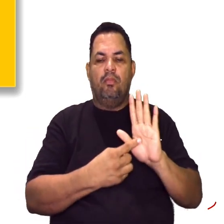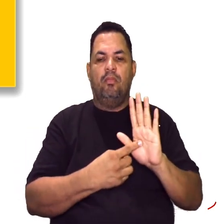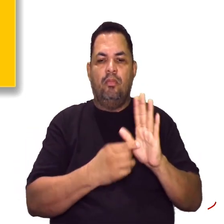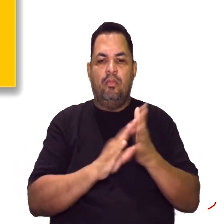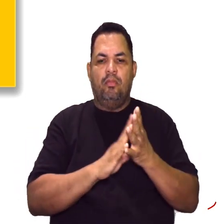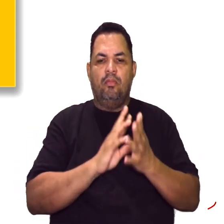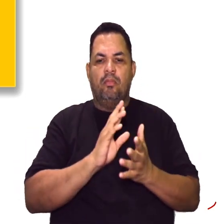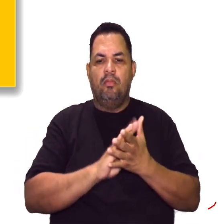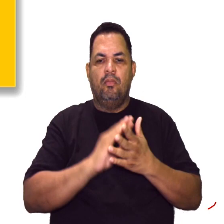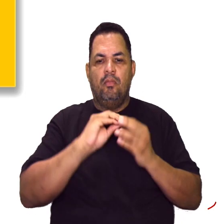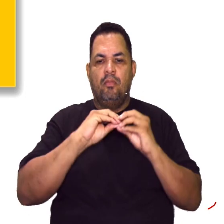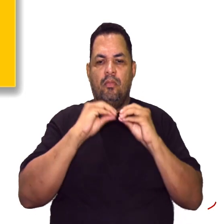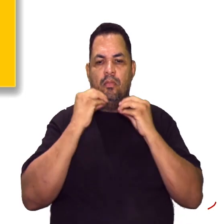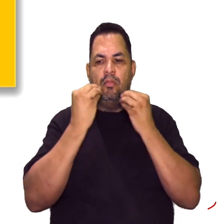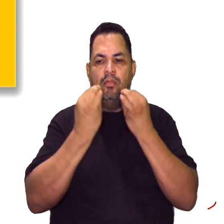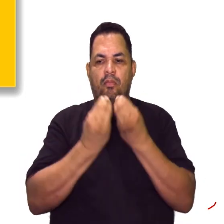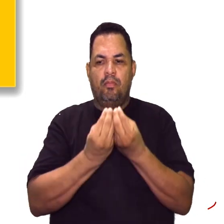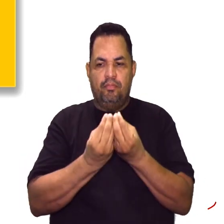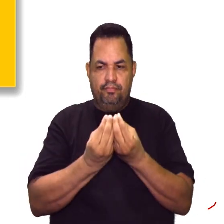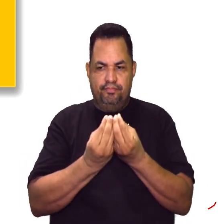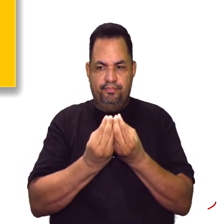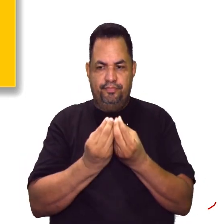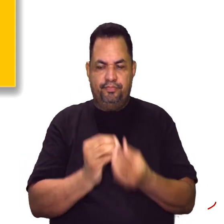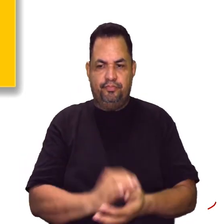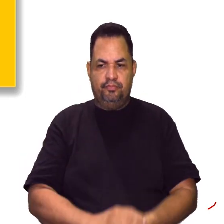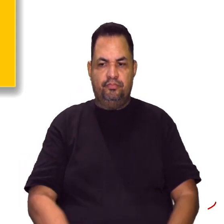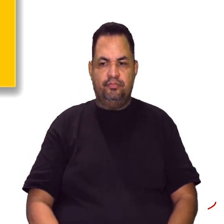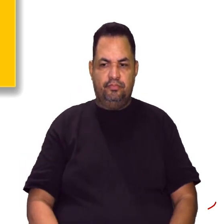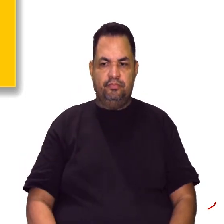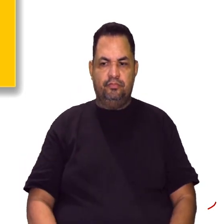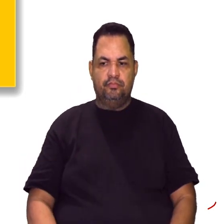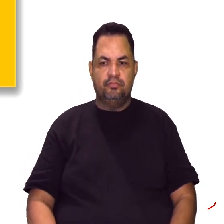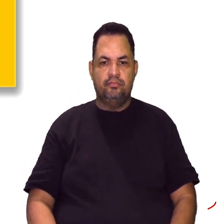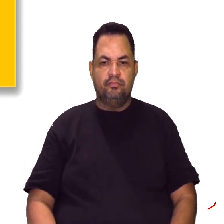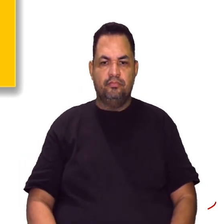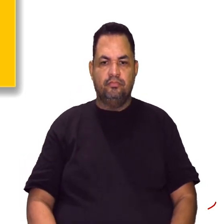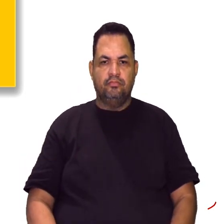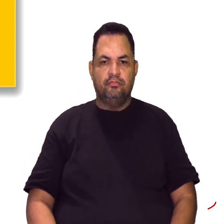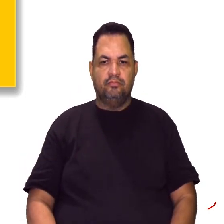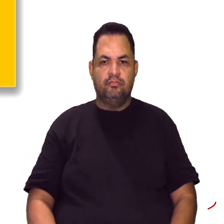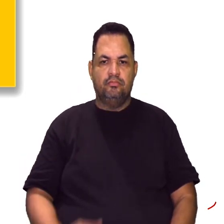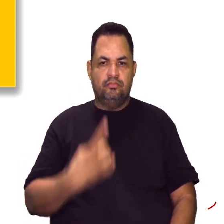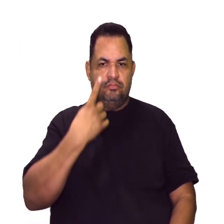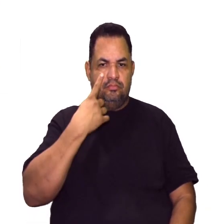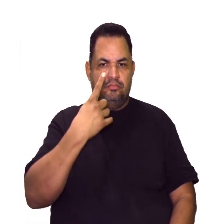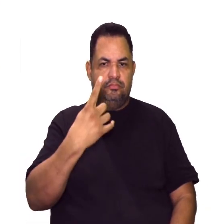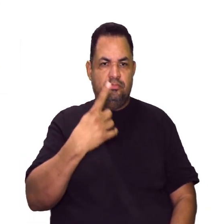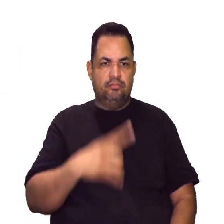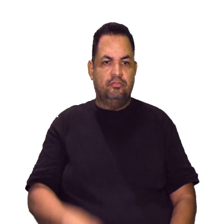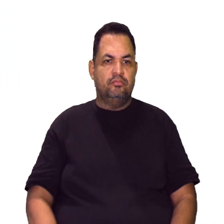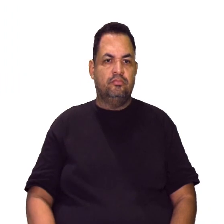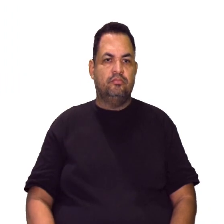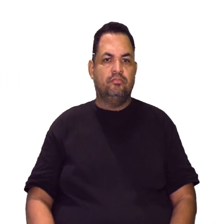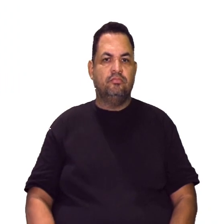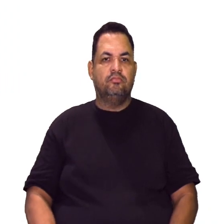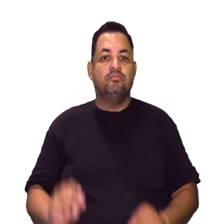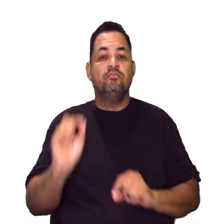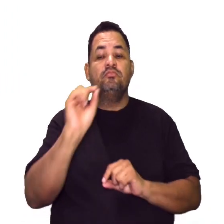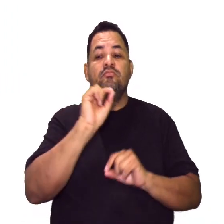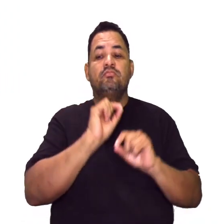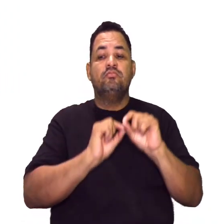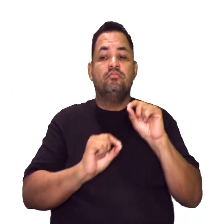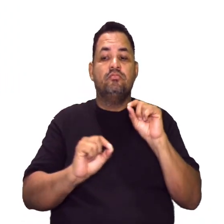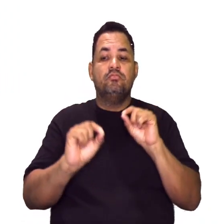substâncias. Tá certo aí? Tá dando para ligar, né, meu aluno? Então, olha só, o